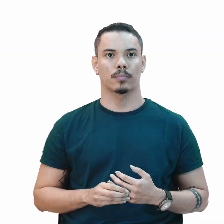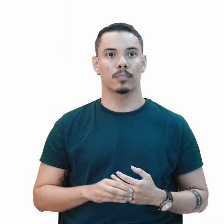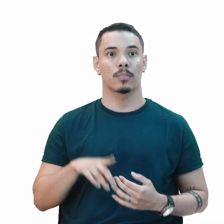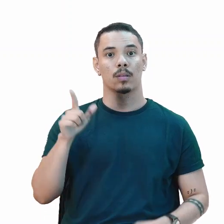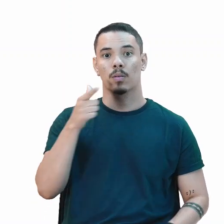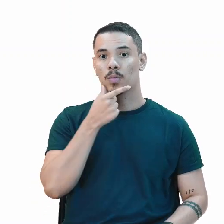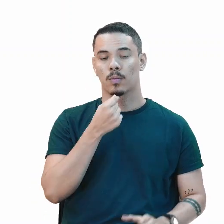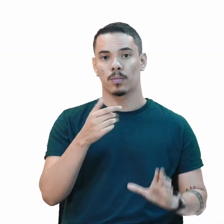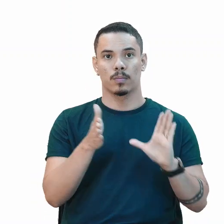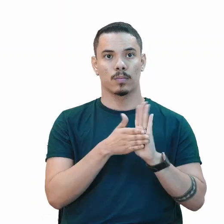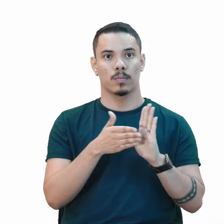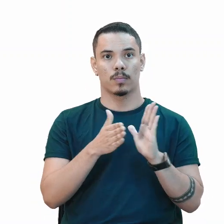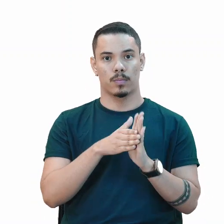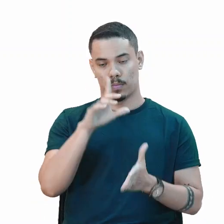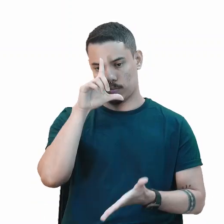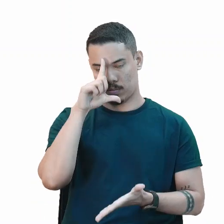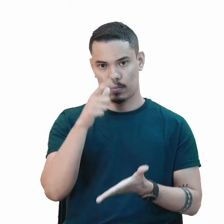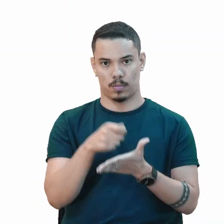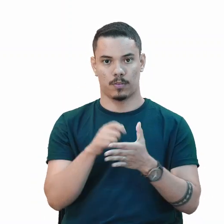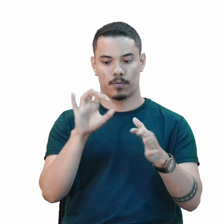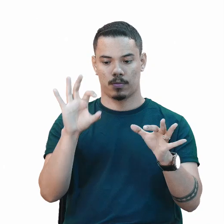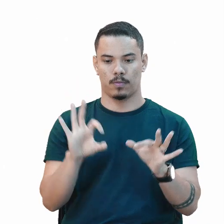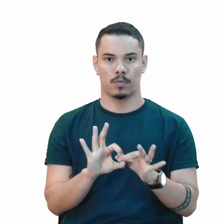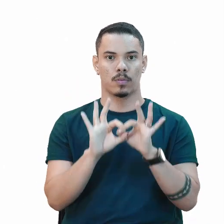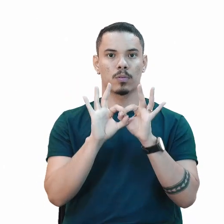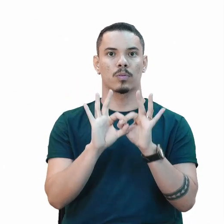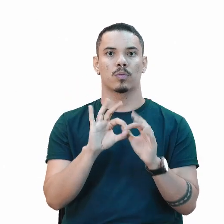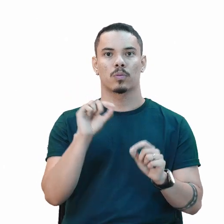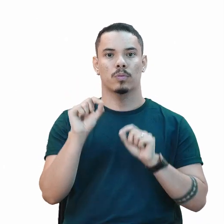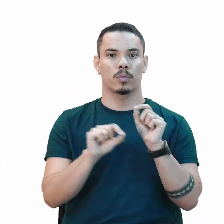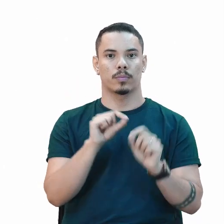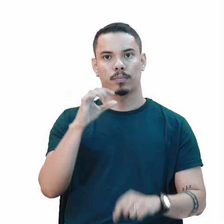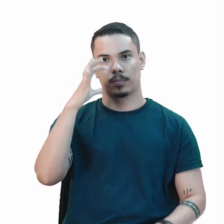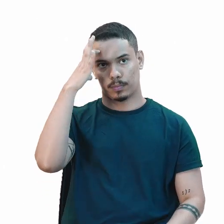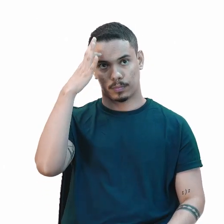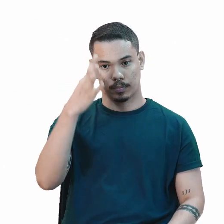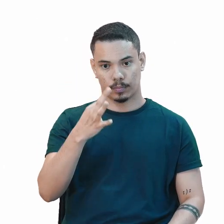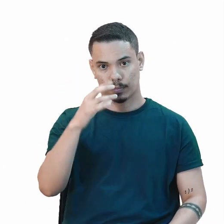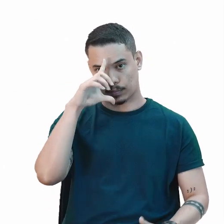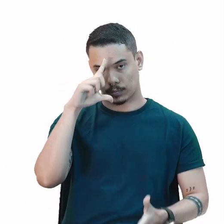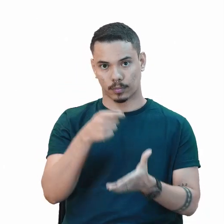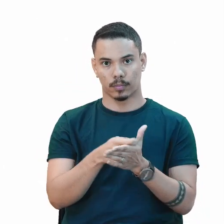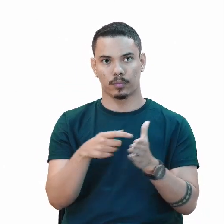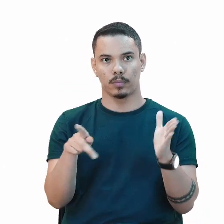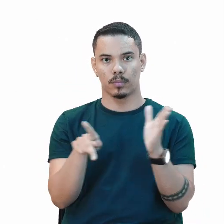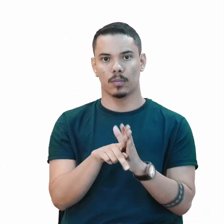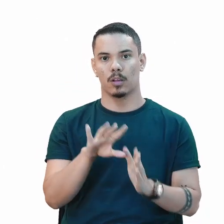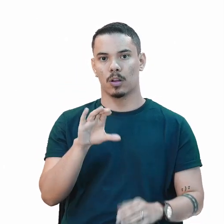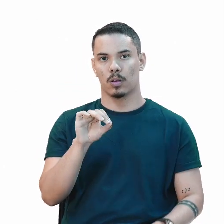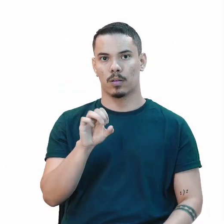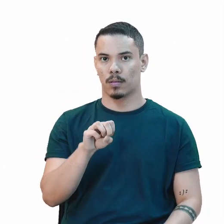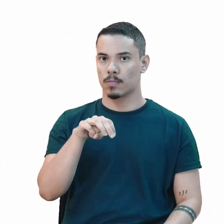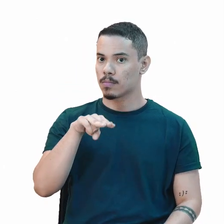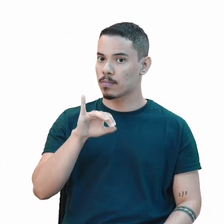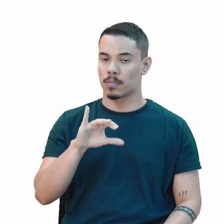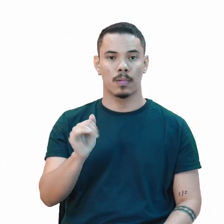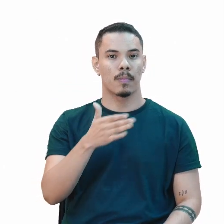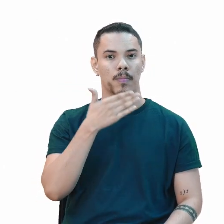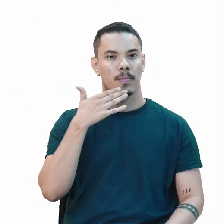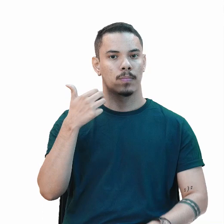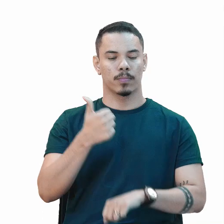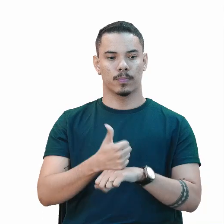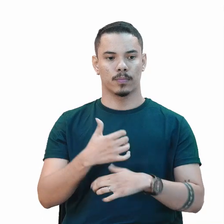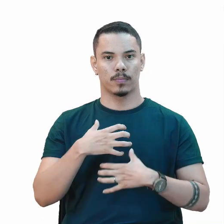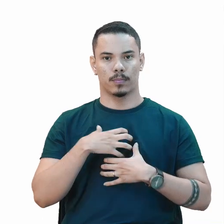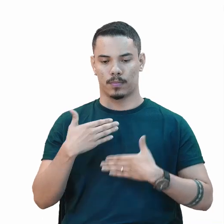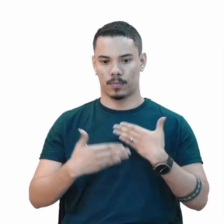propõe o dever vinculado à compreensão da ordem cósmica como o melhor caminho